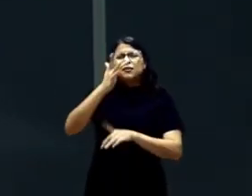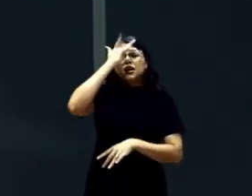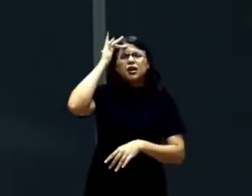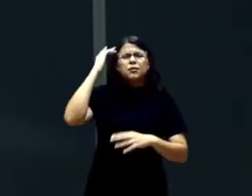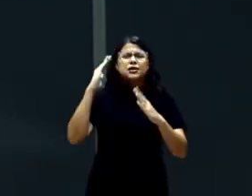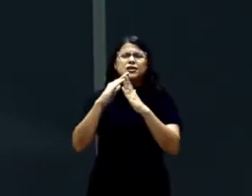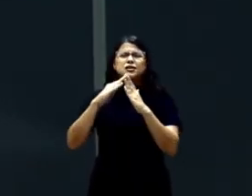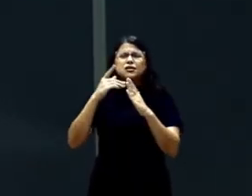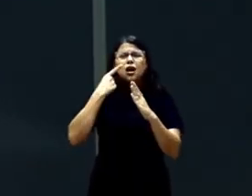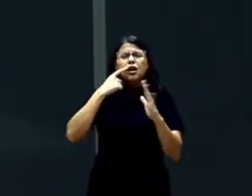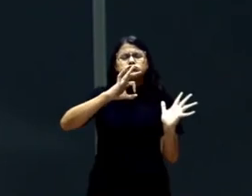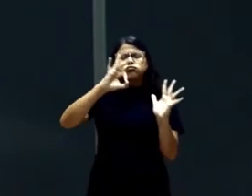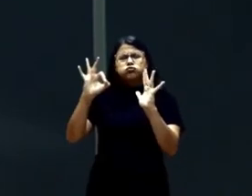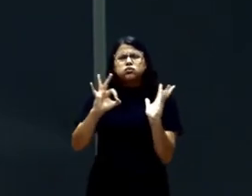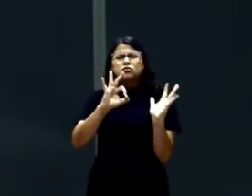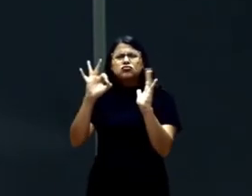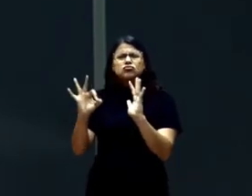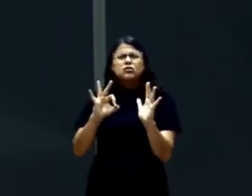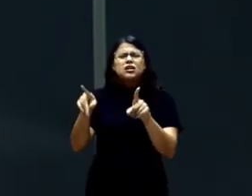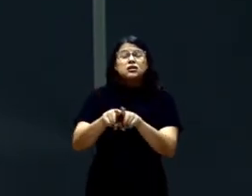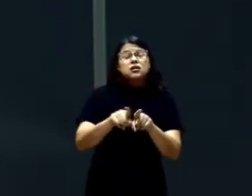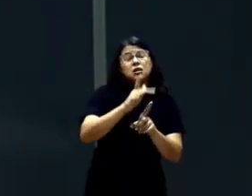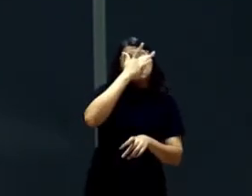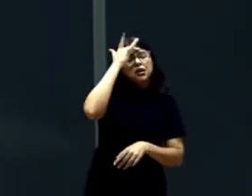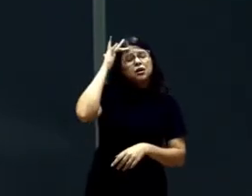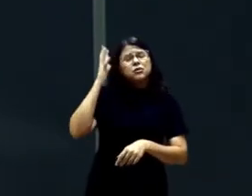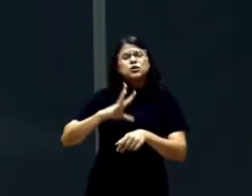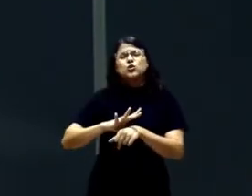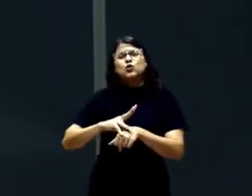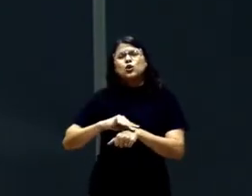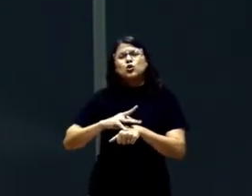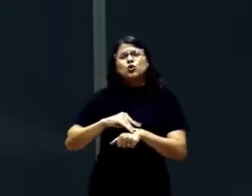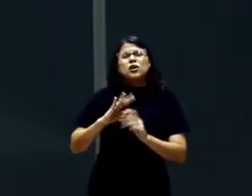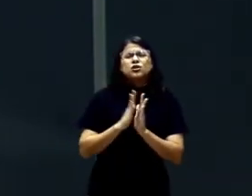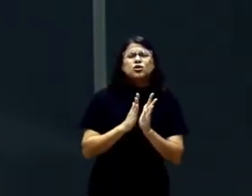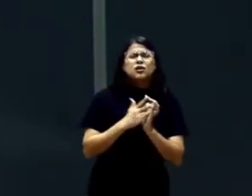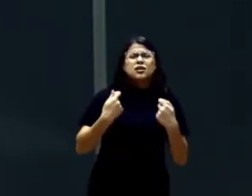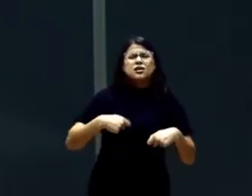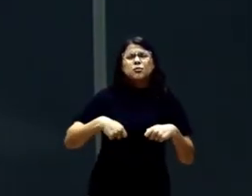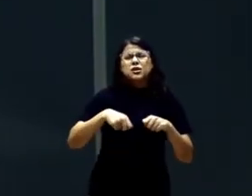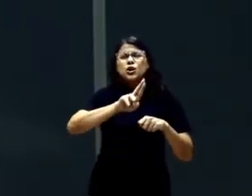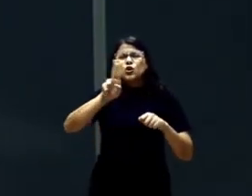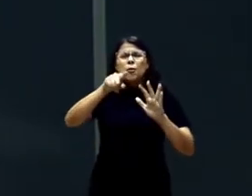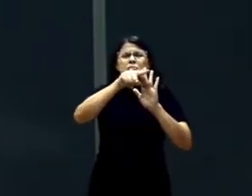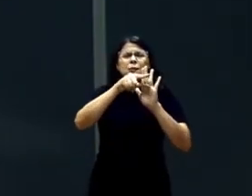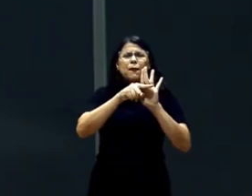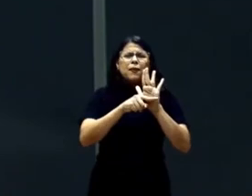oração, os irmãos enfermos. Deus, toma nas Tuas mãos. Eu Te peço,